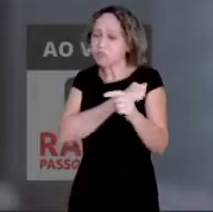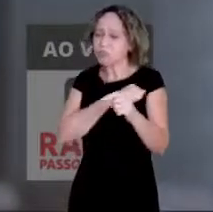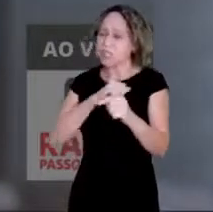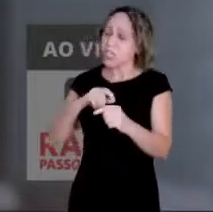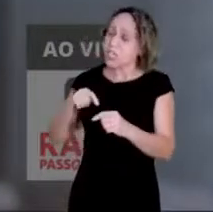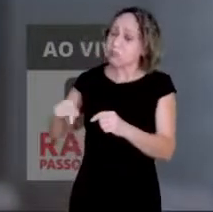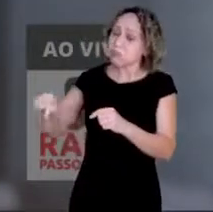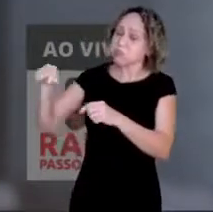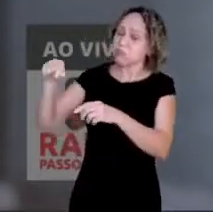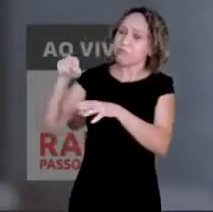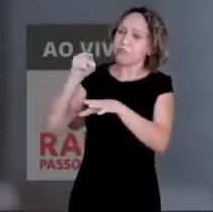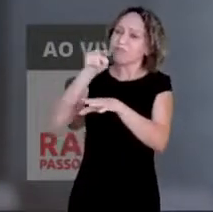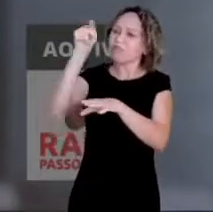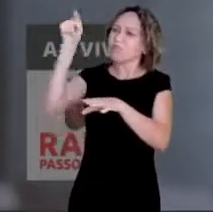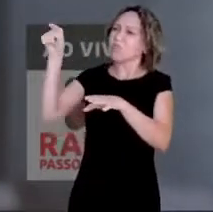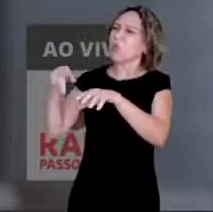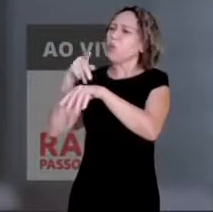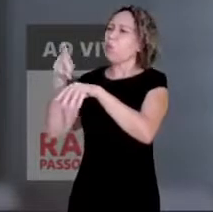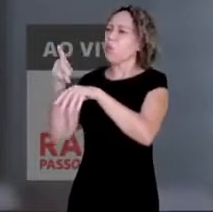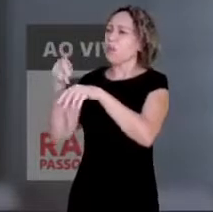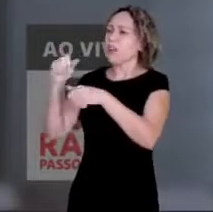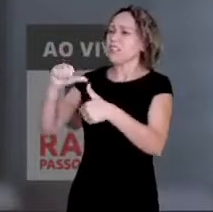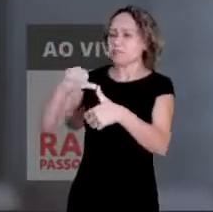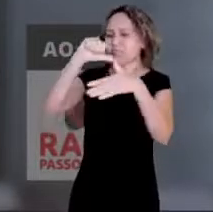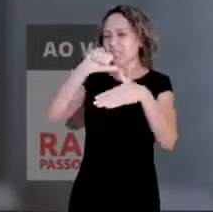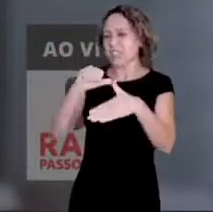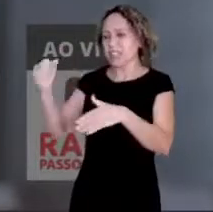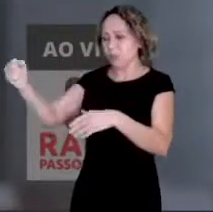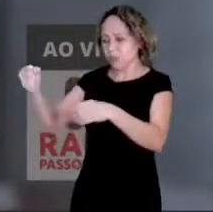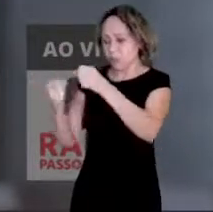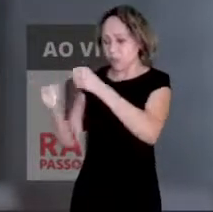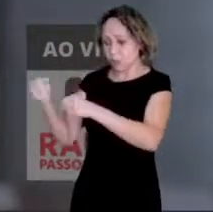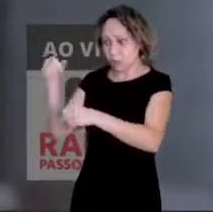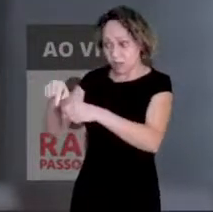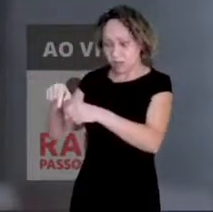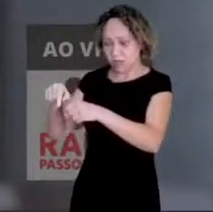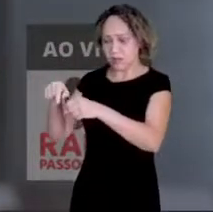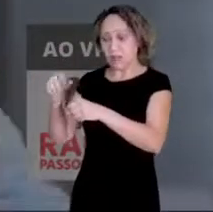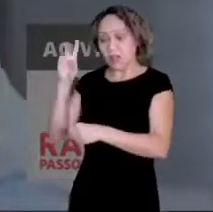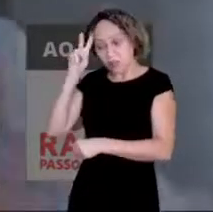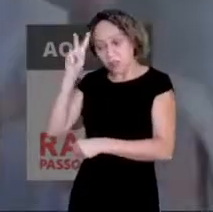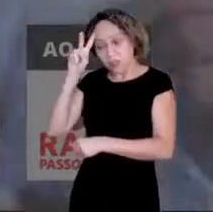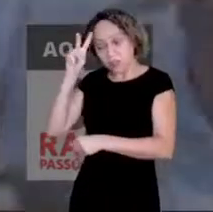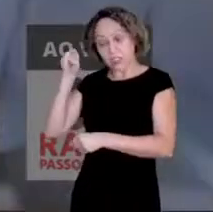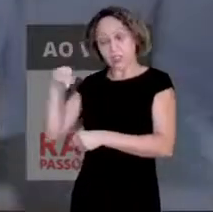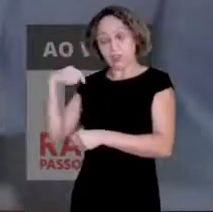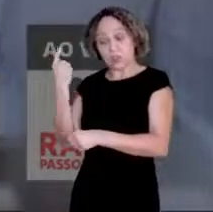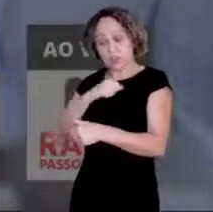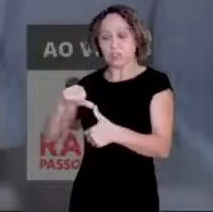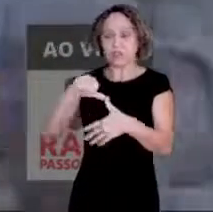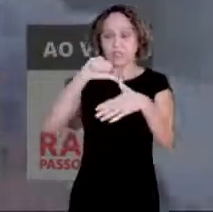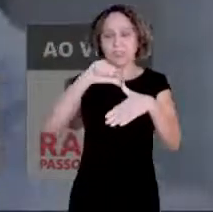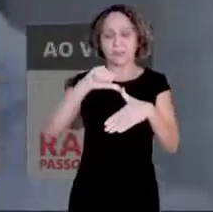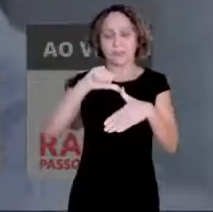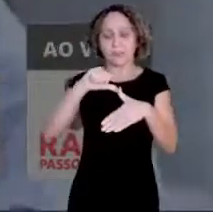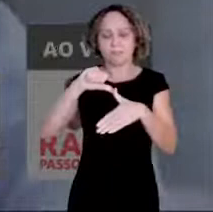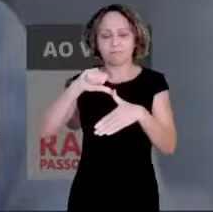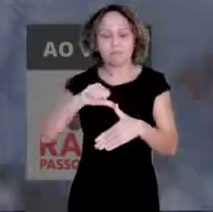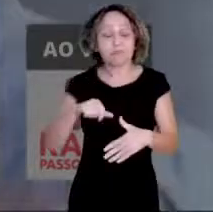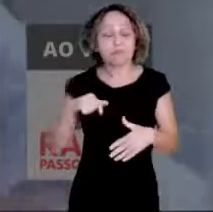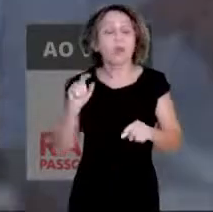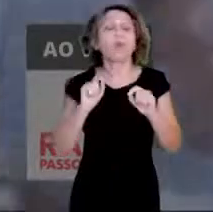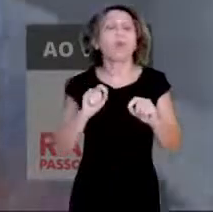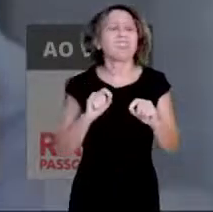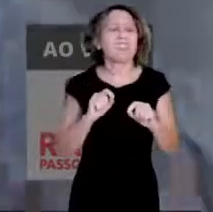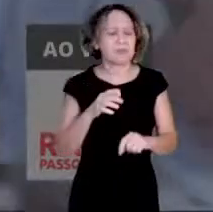os nossos descobridores não tinham preocupação com a educação, porque na cabeça deles esse era